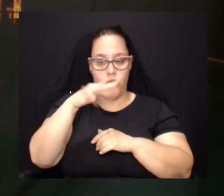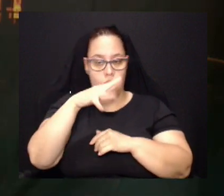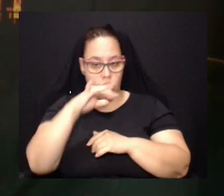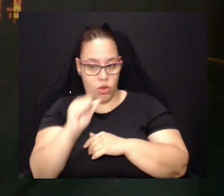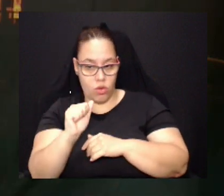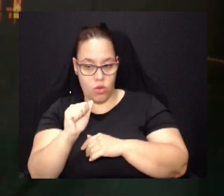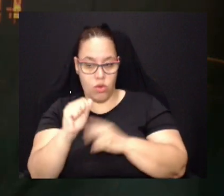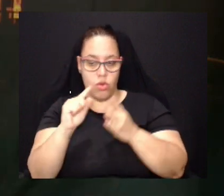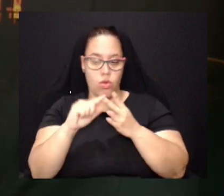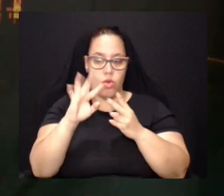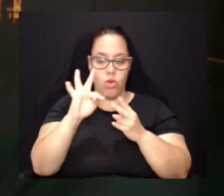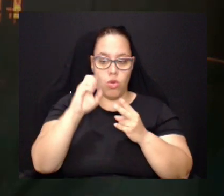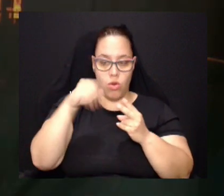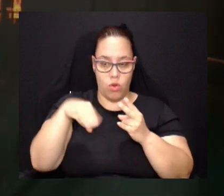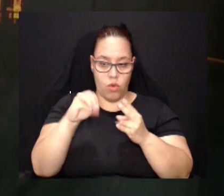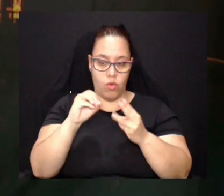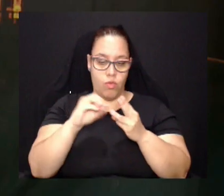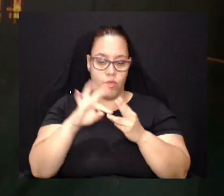e a